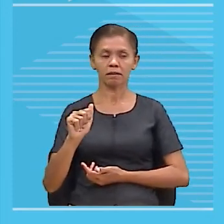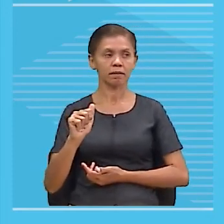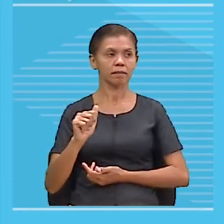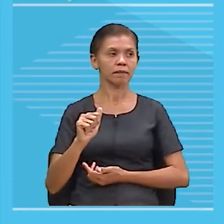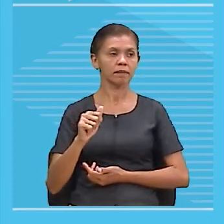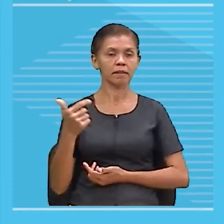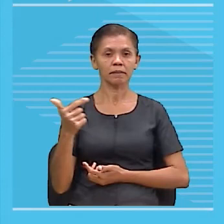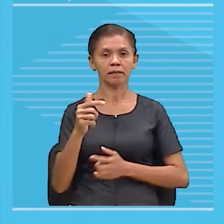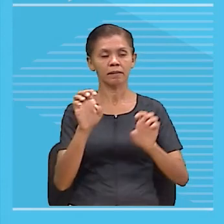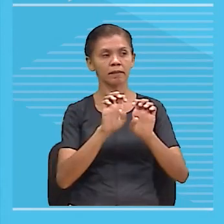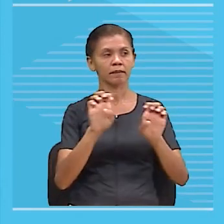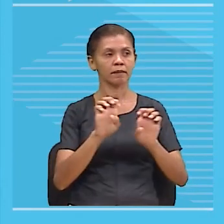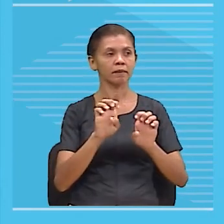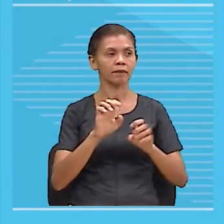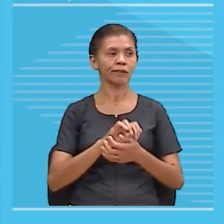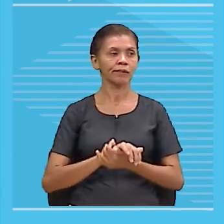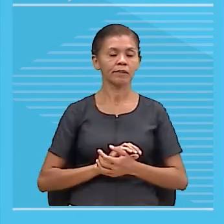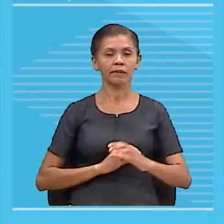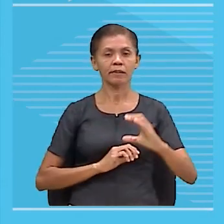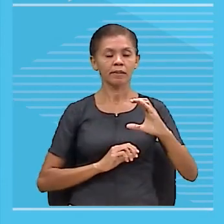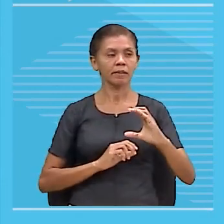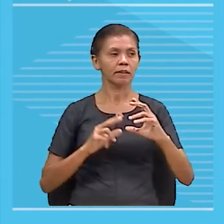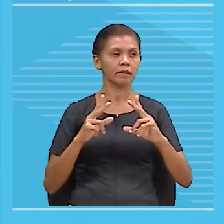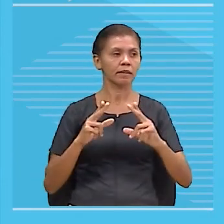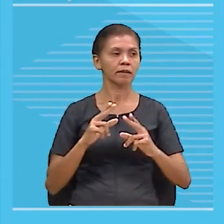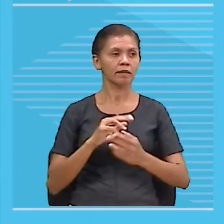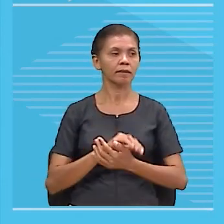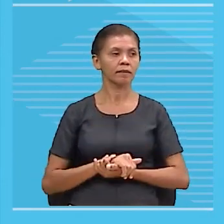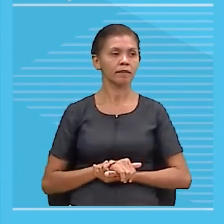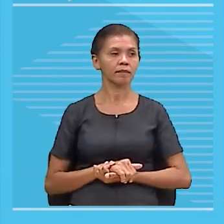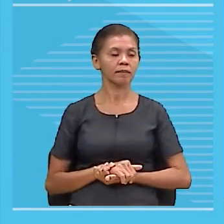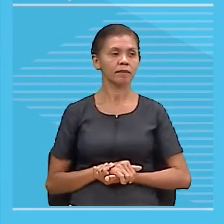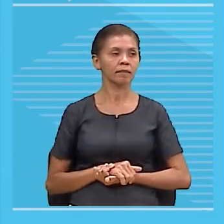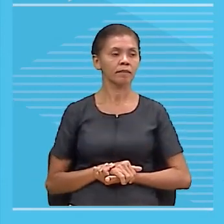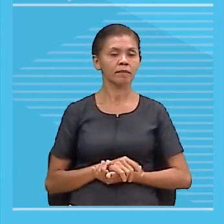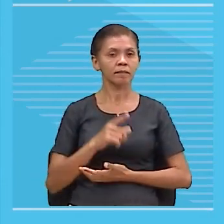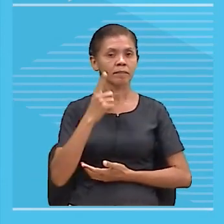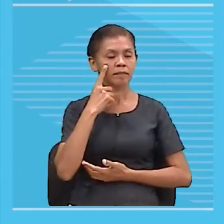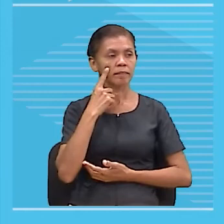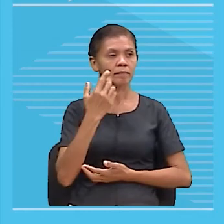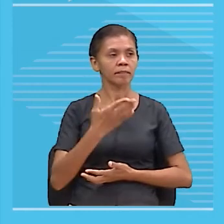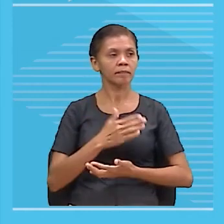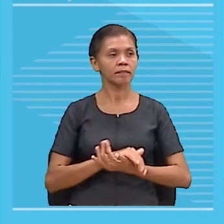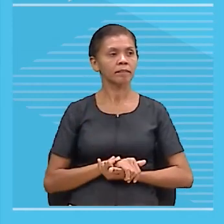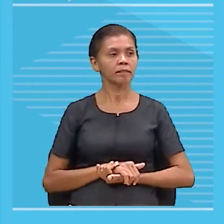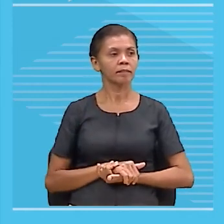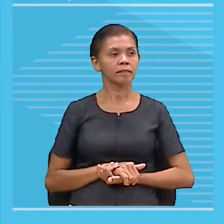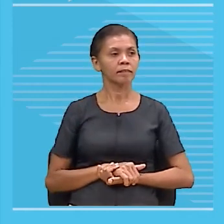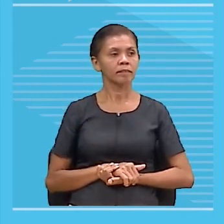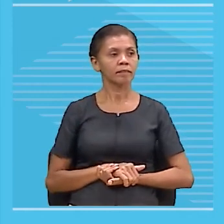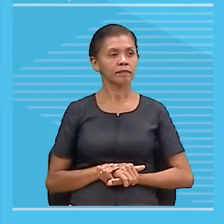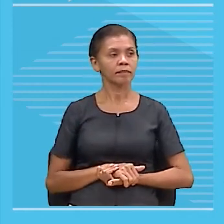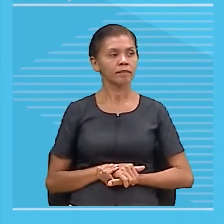A constante, que representa o meio, vezes a área, dividido pela